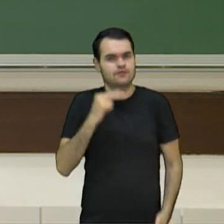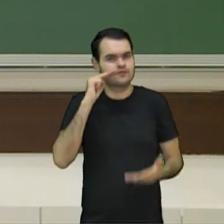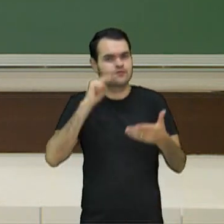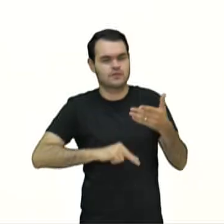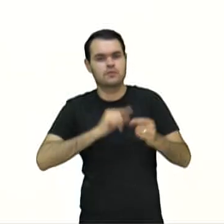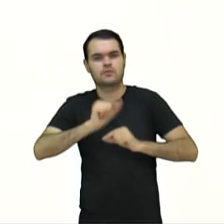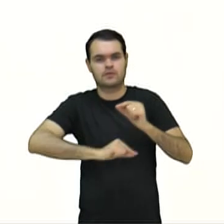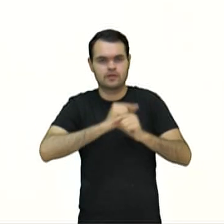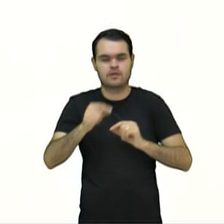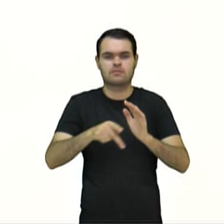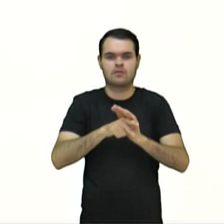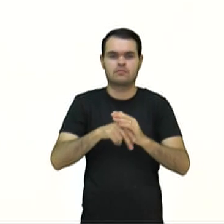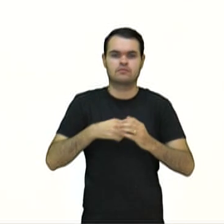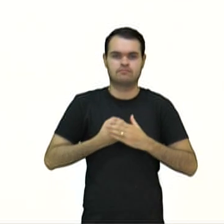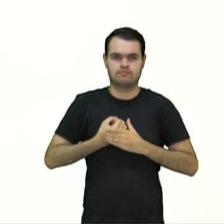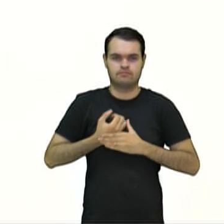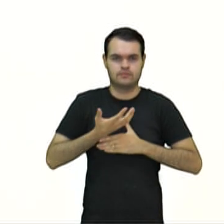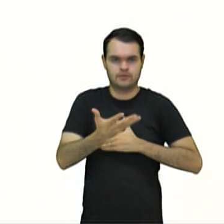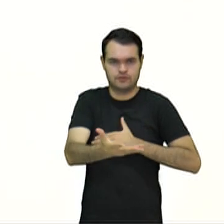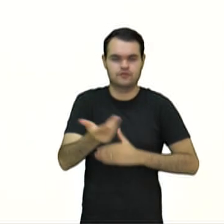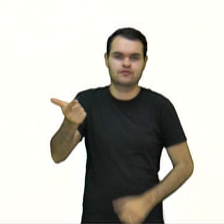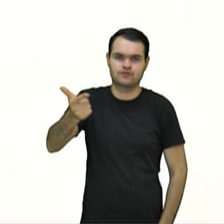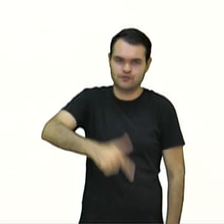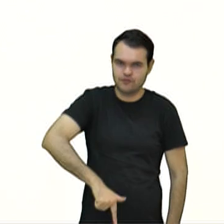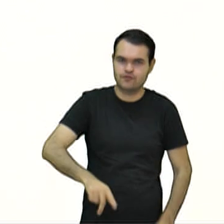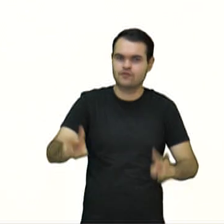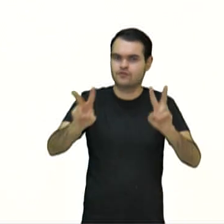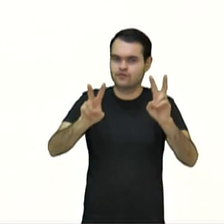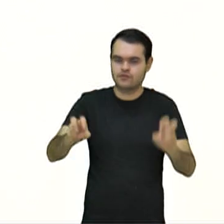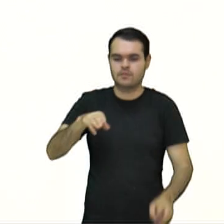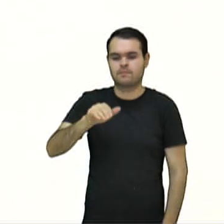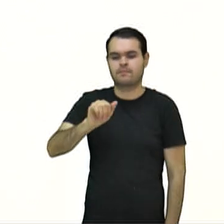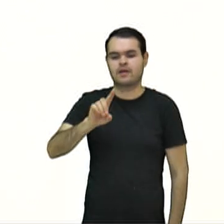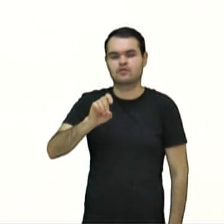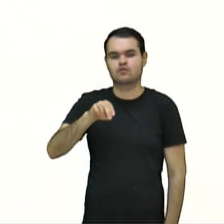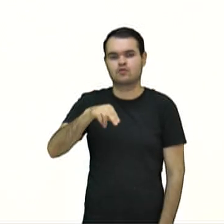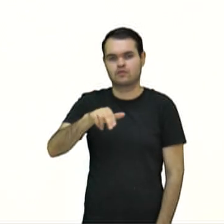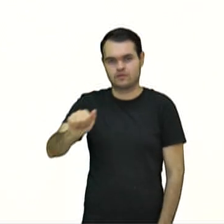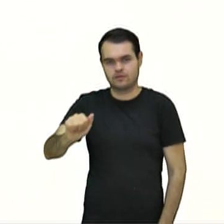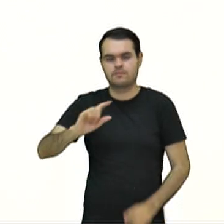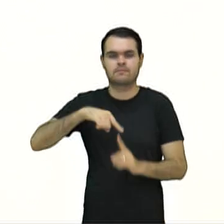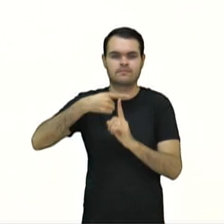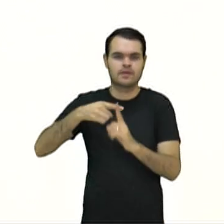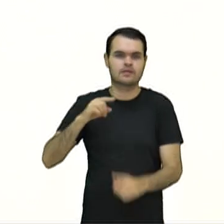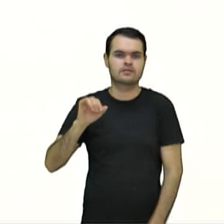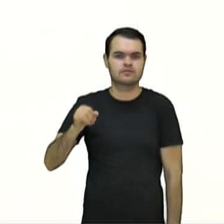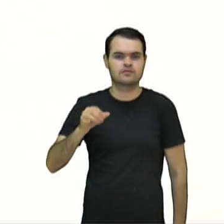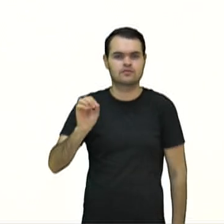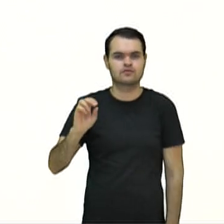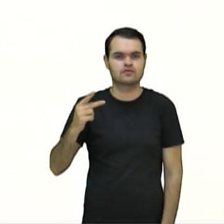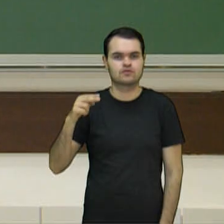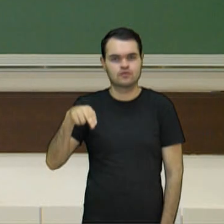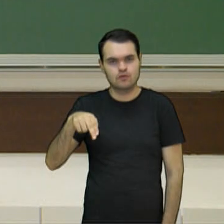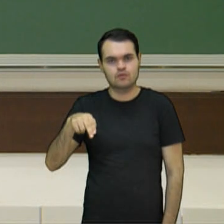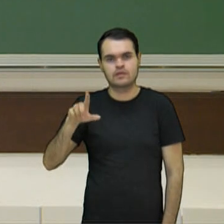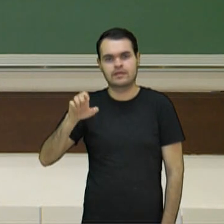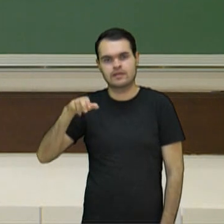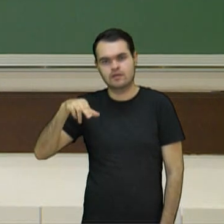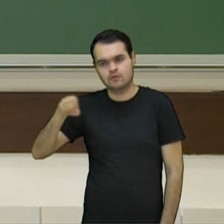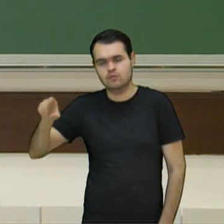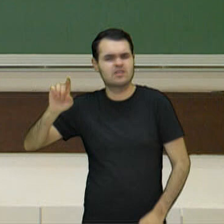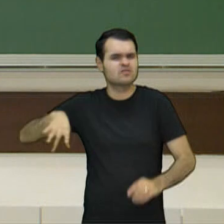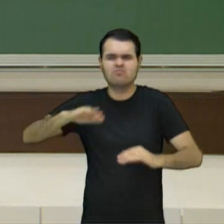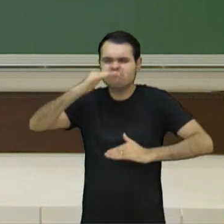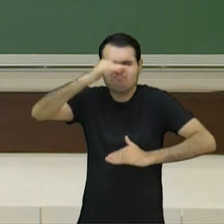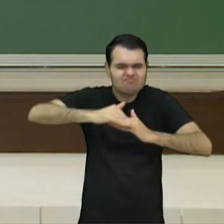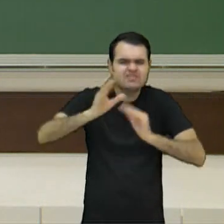a parte de biografia, novamente, da Madonna, do John Lennon. Só são fragmentos. Quem tiver o interesse, dá uma procurada, dá